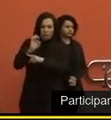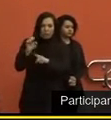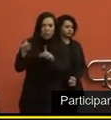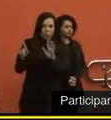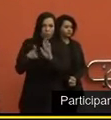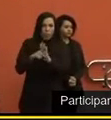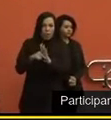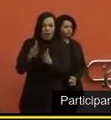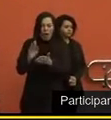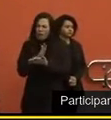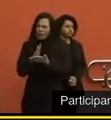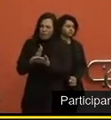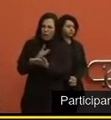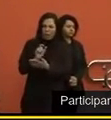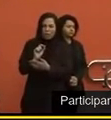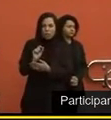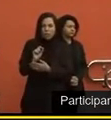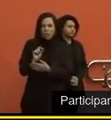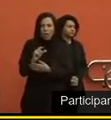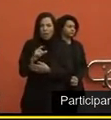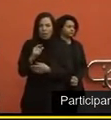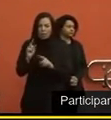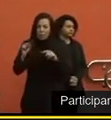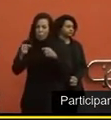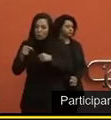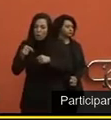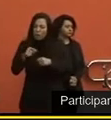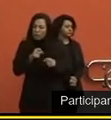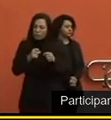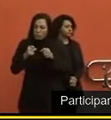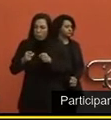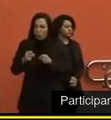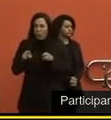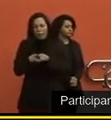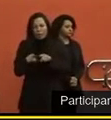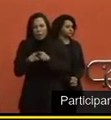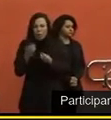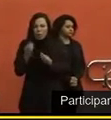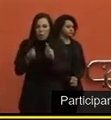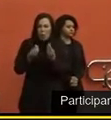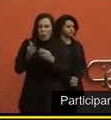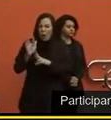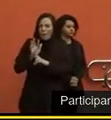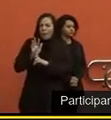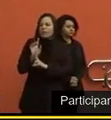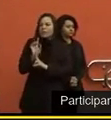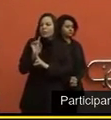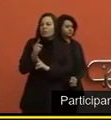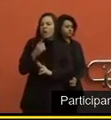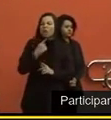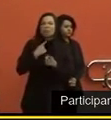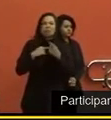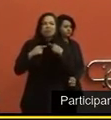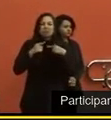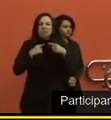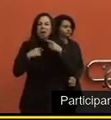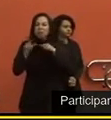não raras vezes insurge contra esse mesmo poder, não como mero representante de interesses